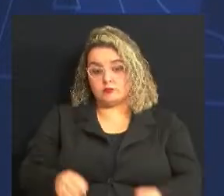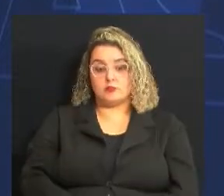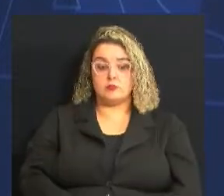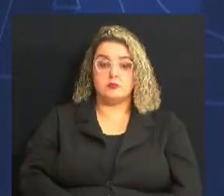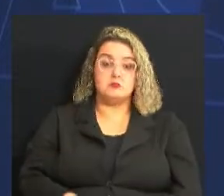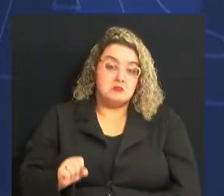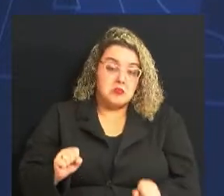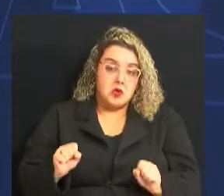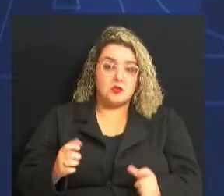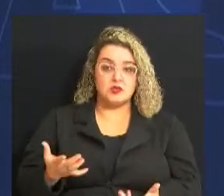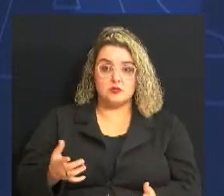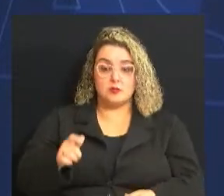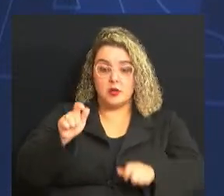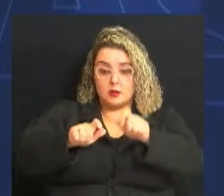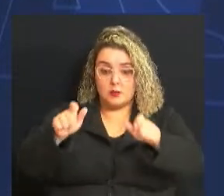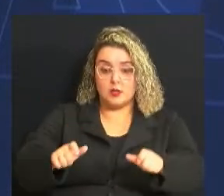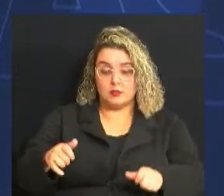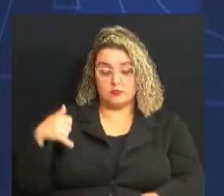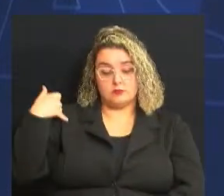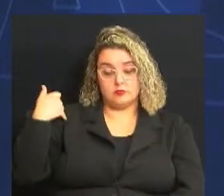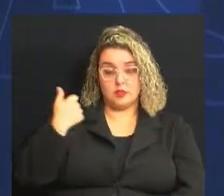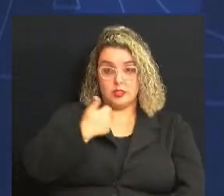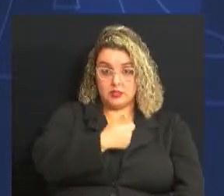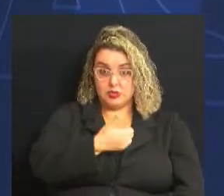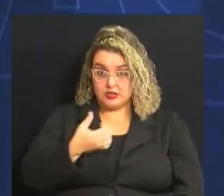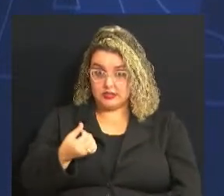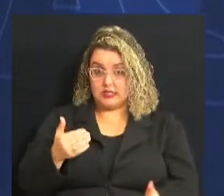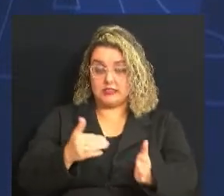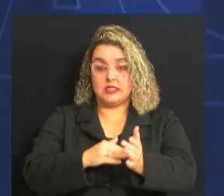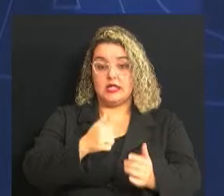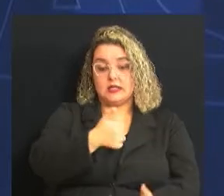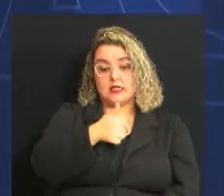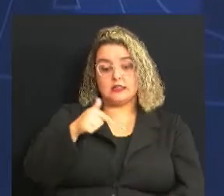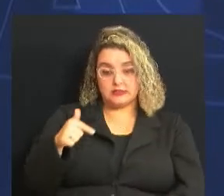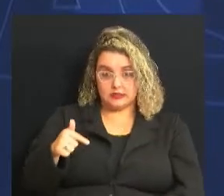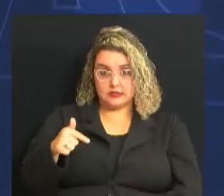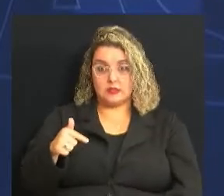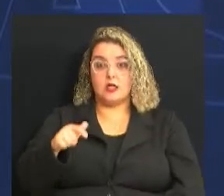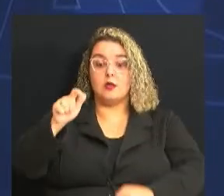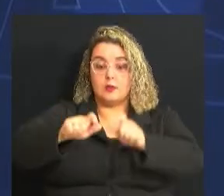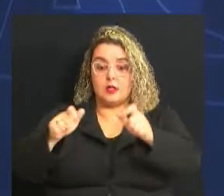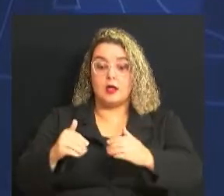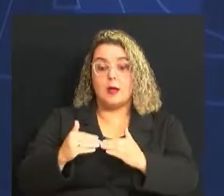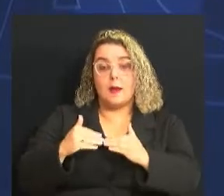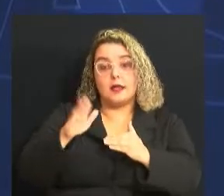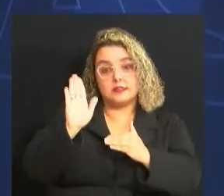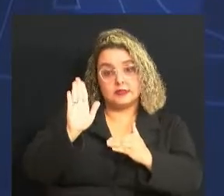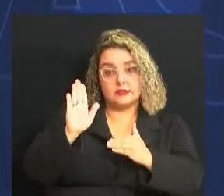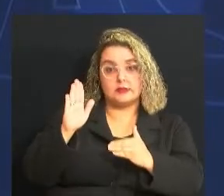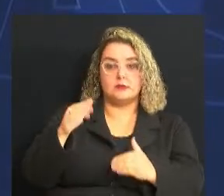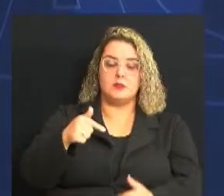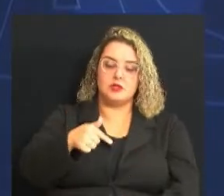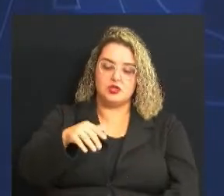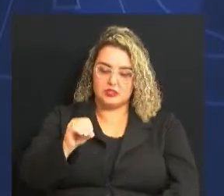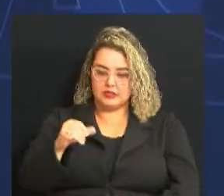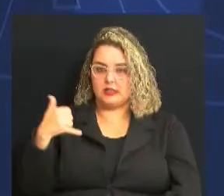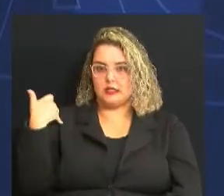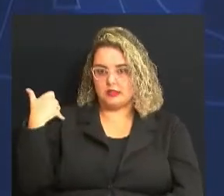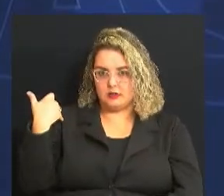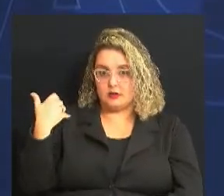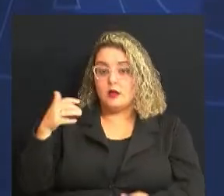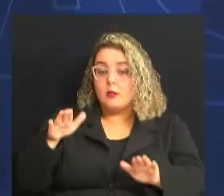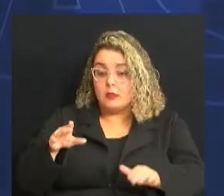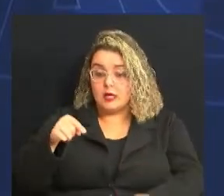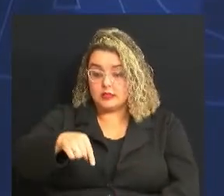opcional, para aqueles que têm entre 16 e 17 anos e para quem tem mais de 70 anos. Mas aqui